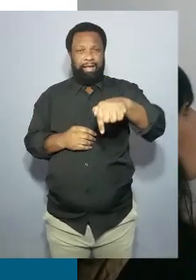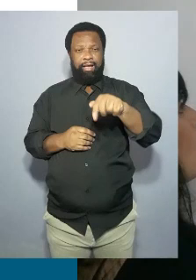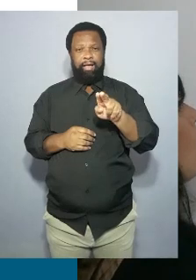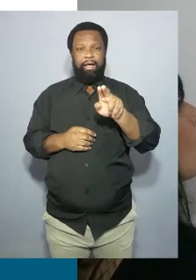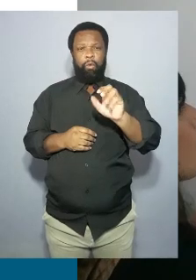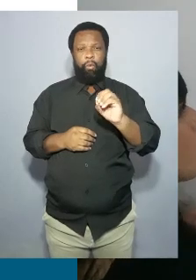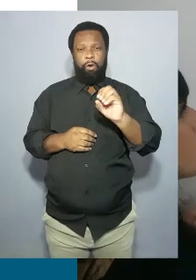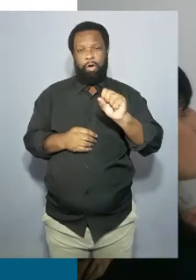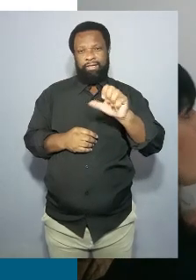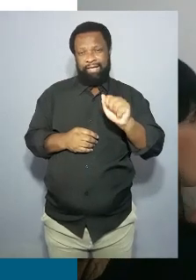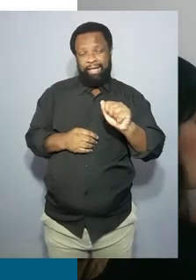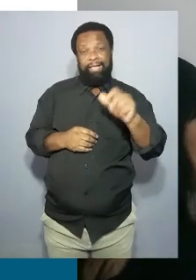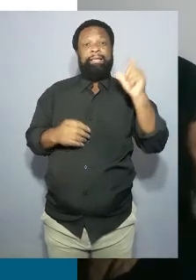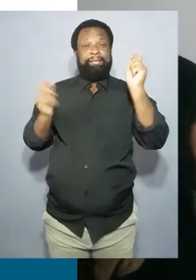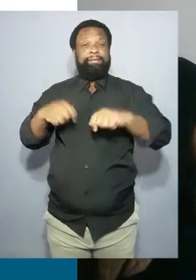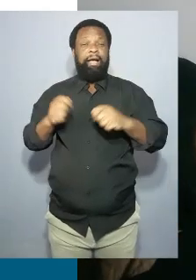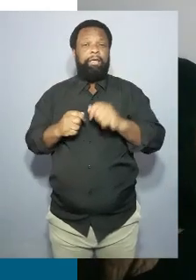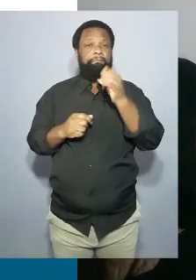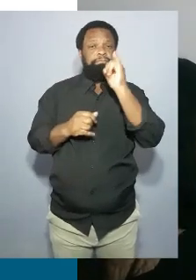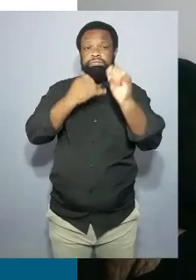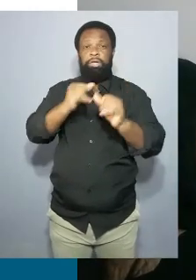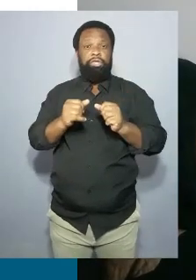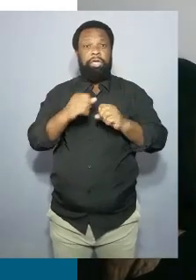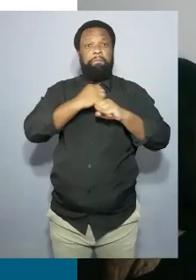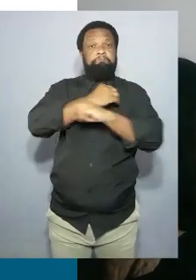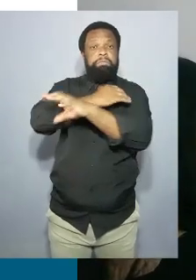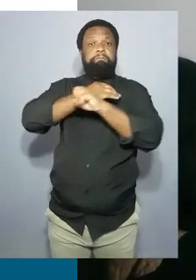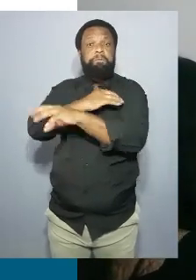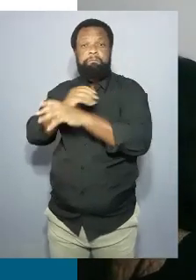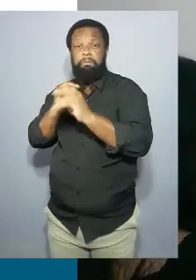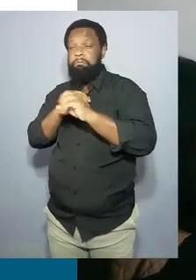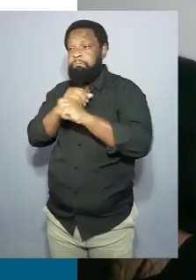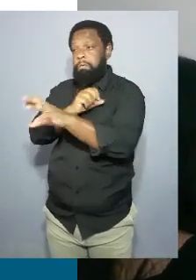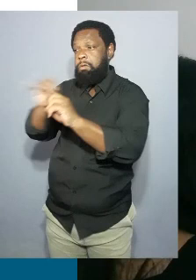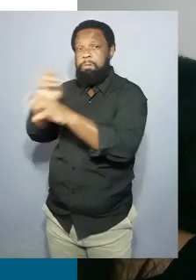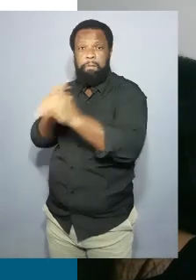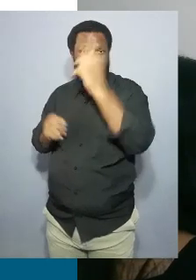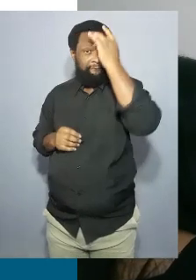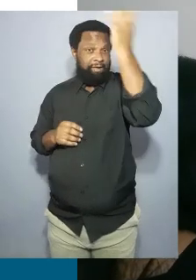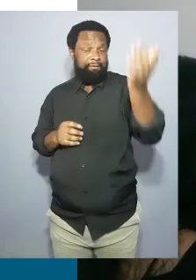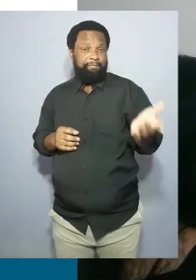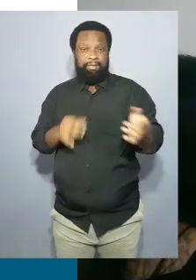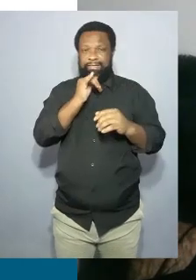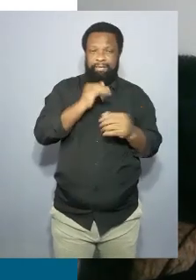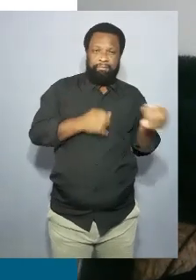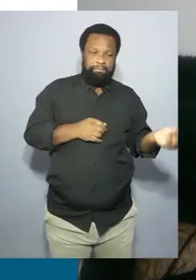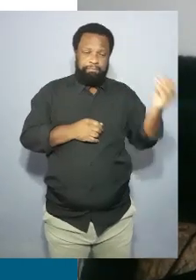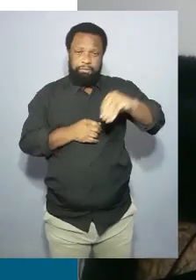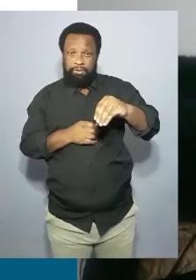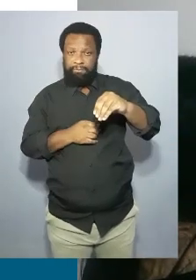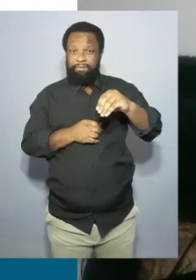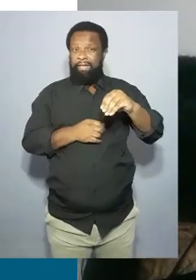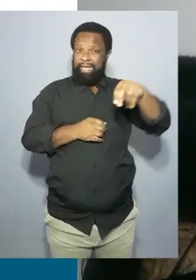colocamos um composto iônico como o NaCl, por exemplo, em água, ele é sólido. Quando nós